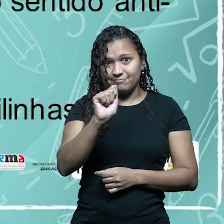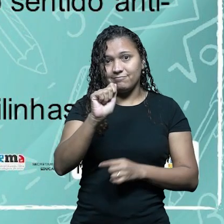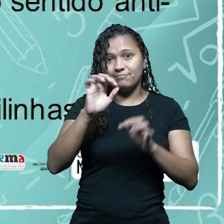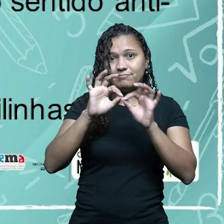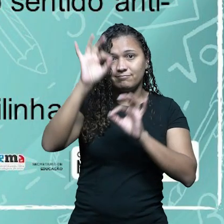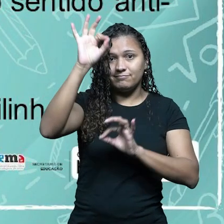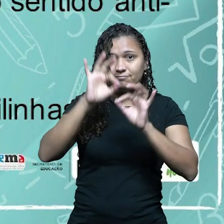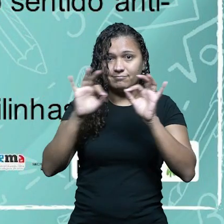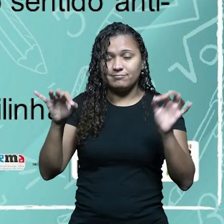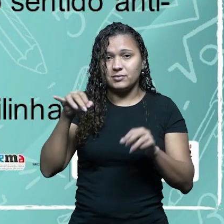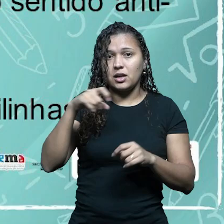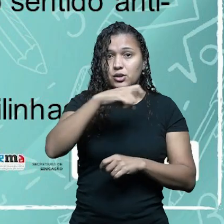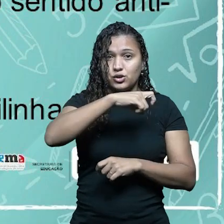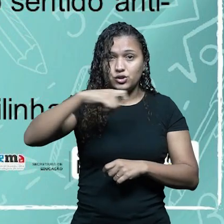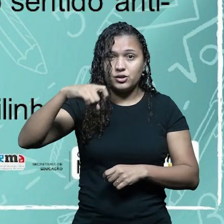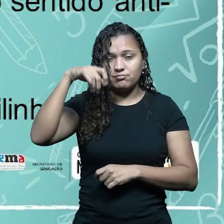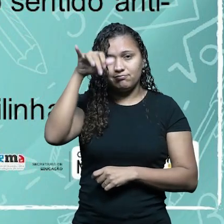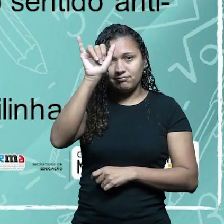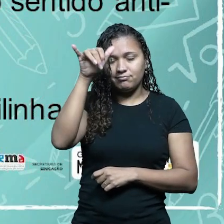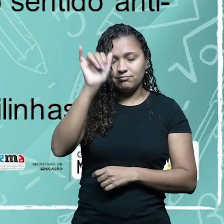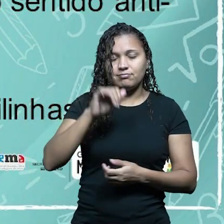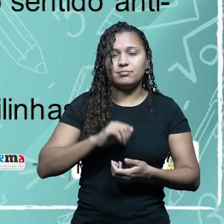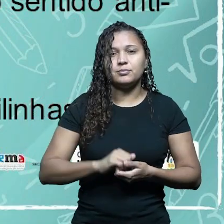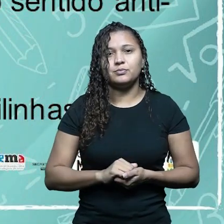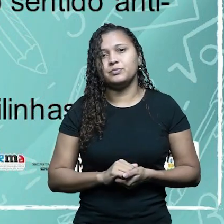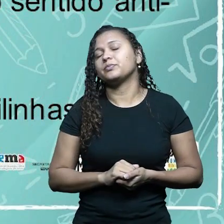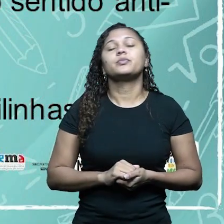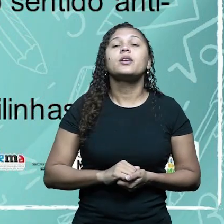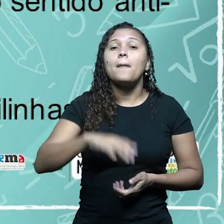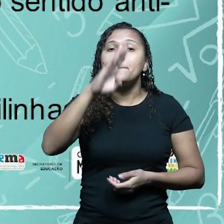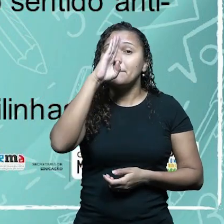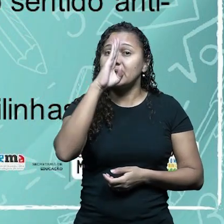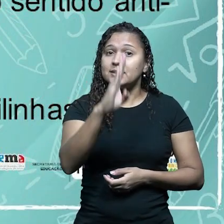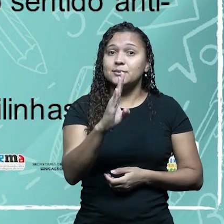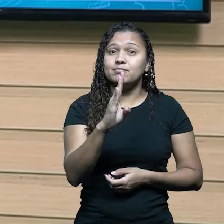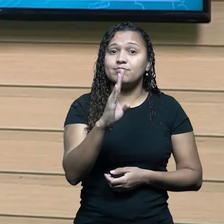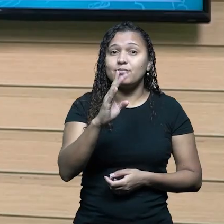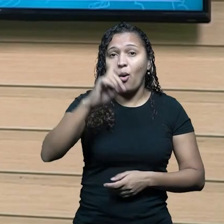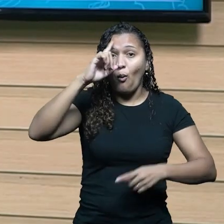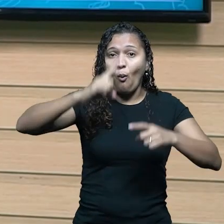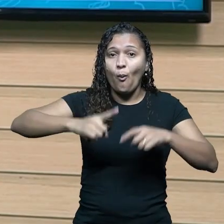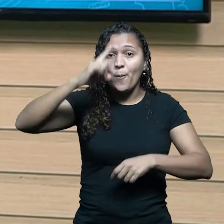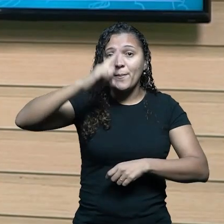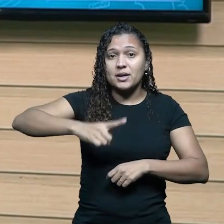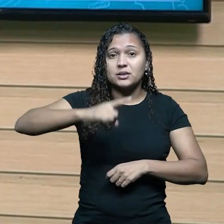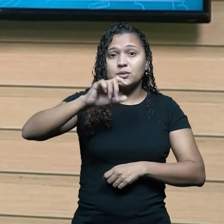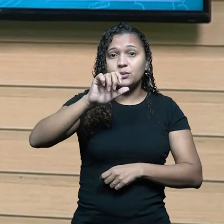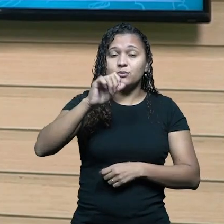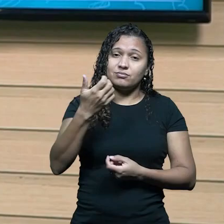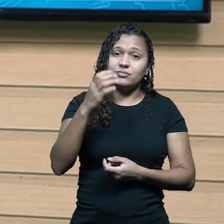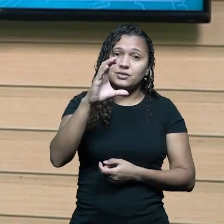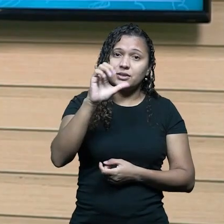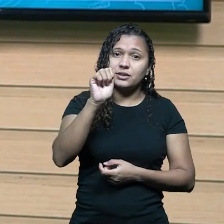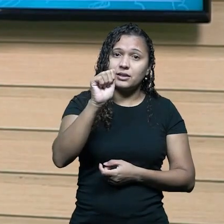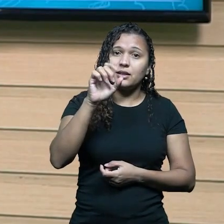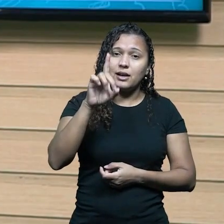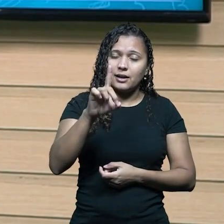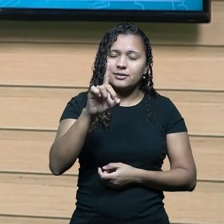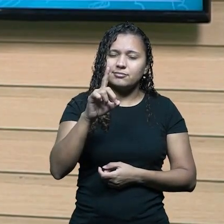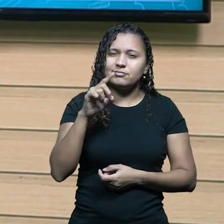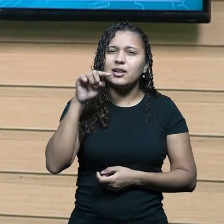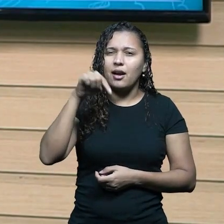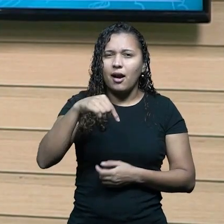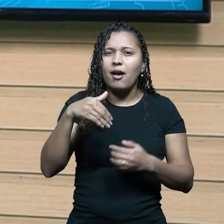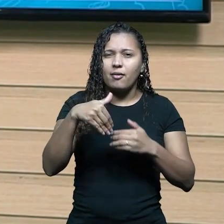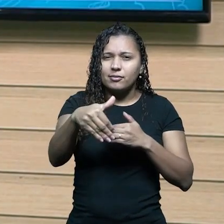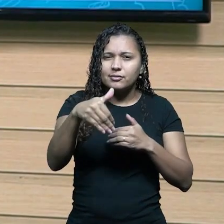básicos de edição de desenho. Principais comandos de AutoCAD. Aqui nós não vamos ver todos os